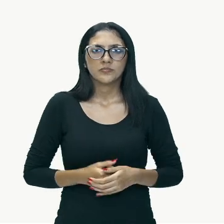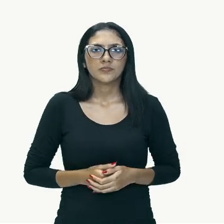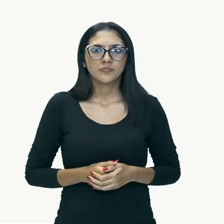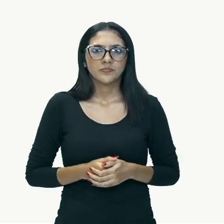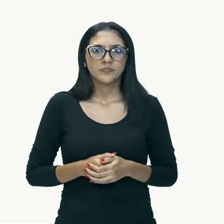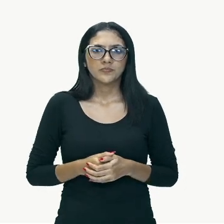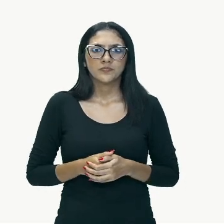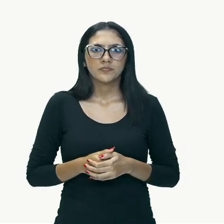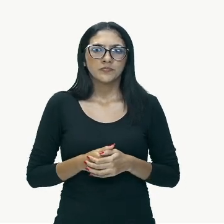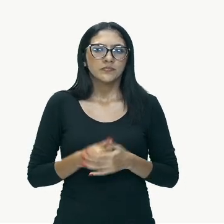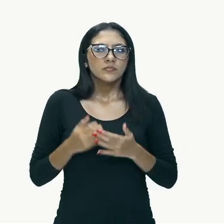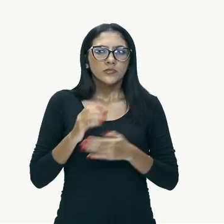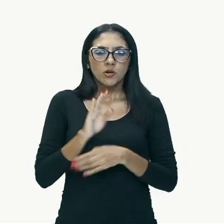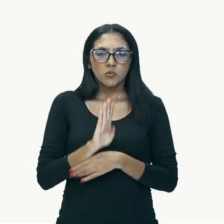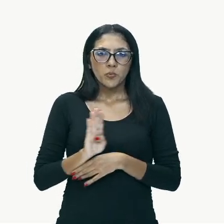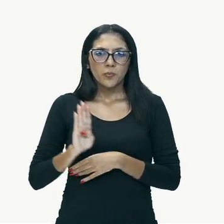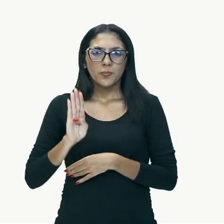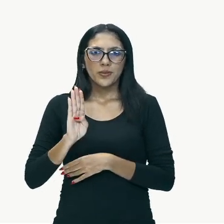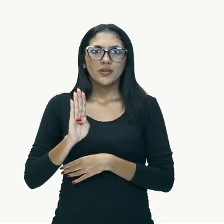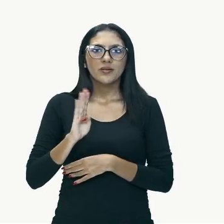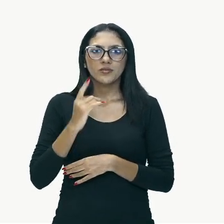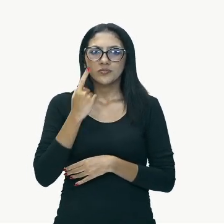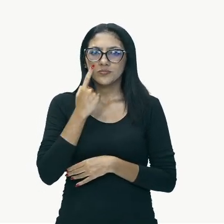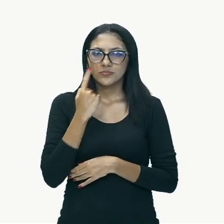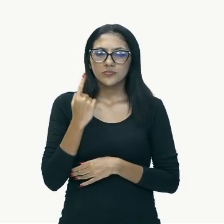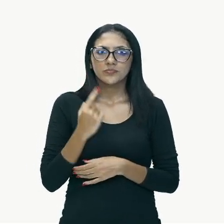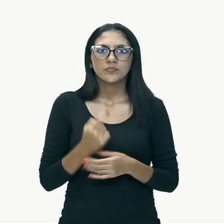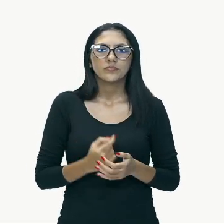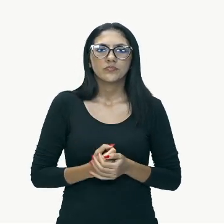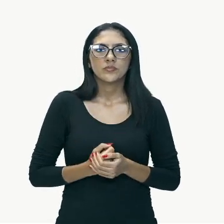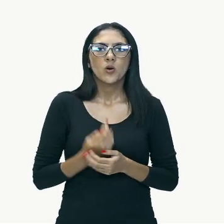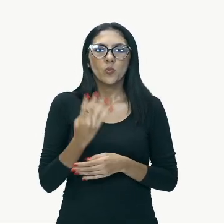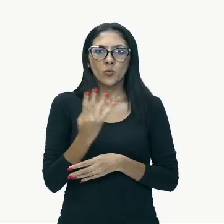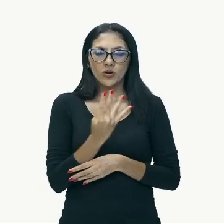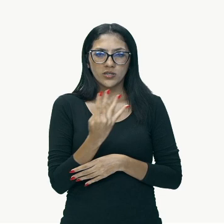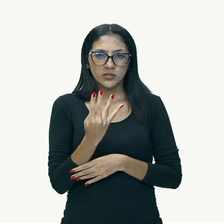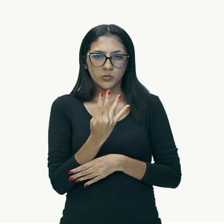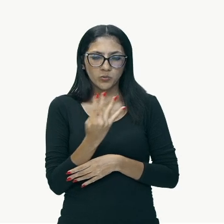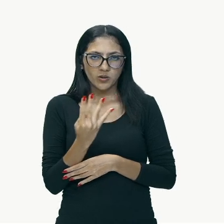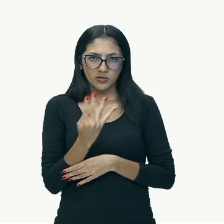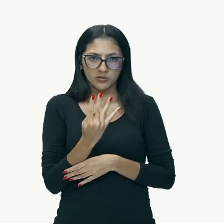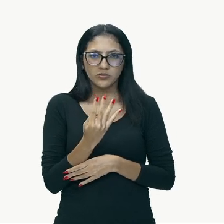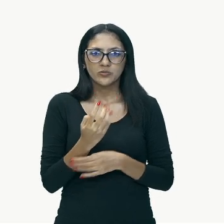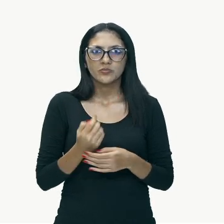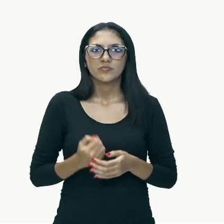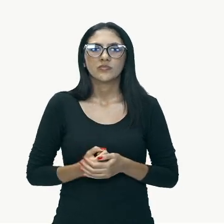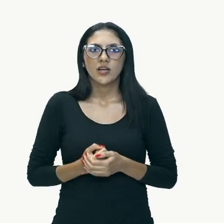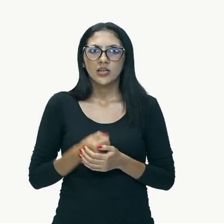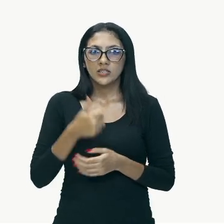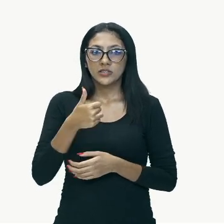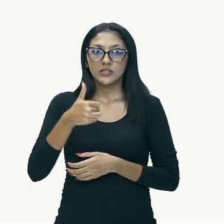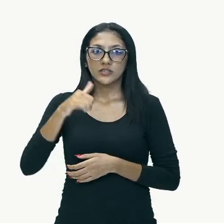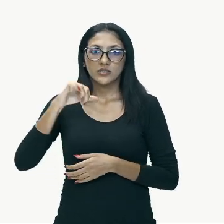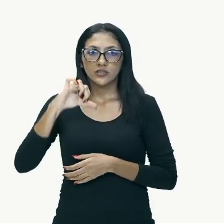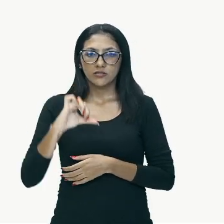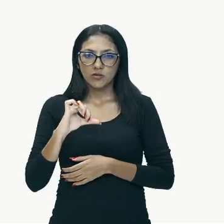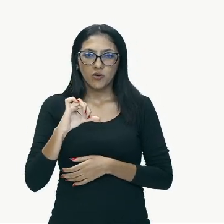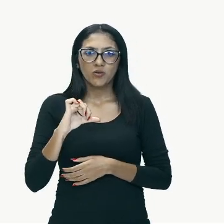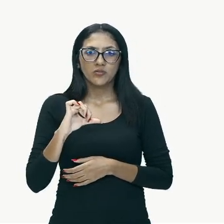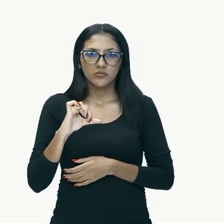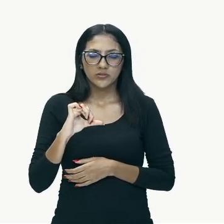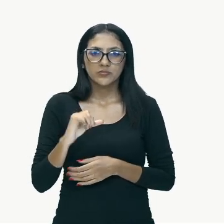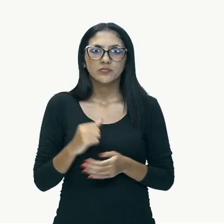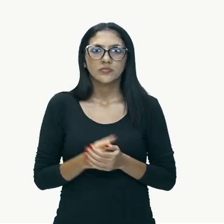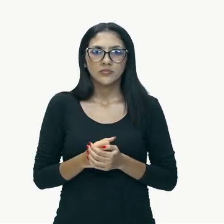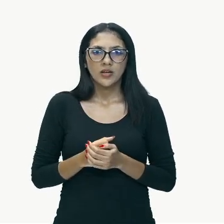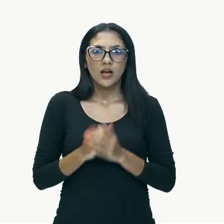Então, no B, o número de massa é 44, o número atômico é 19, o número de